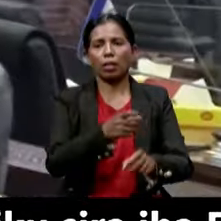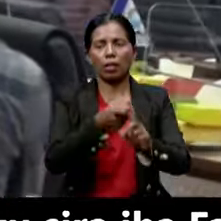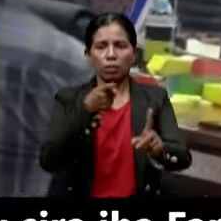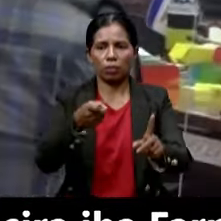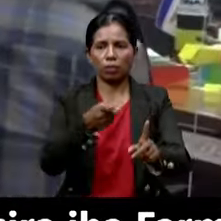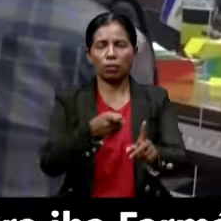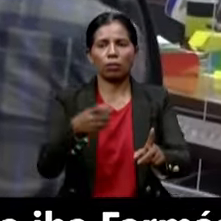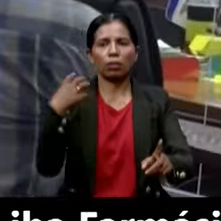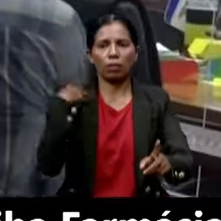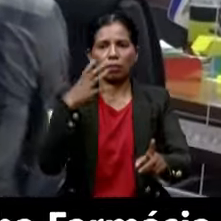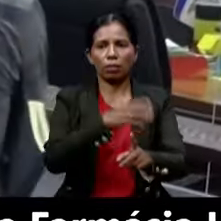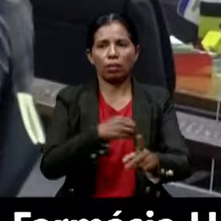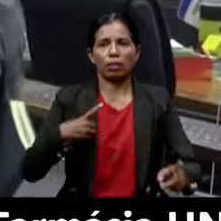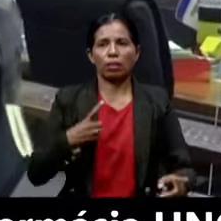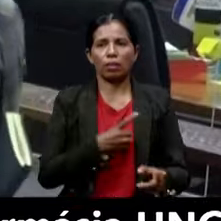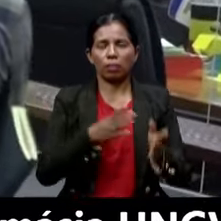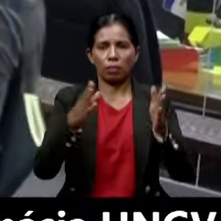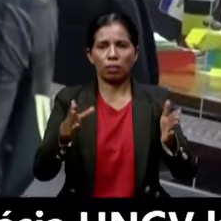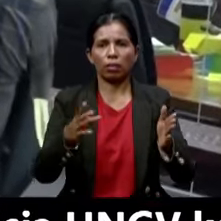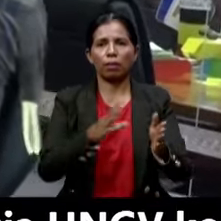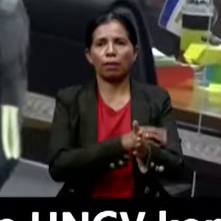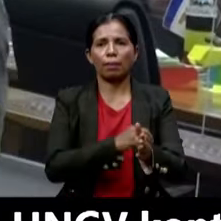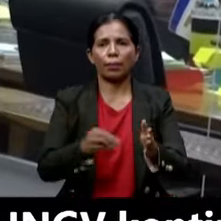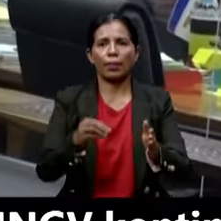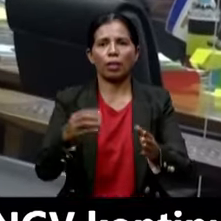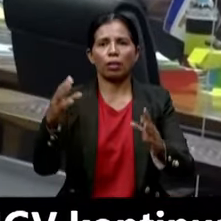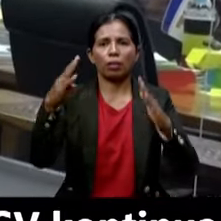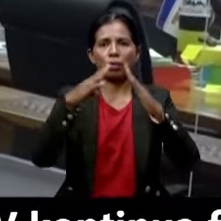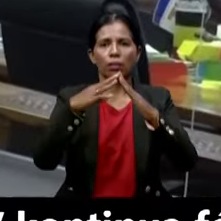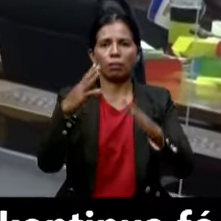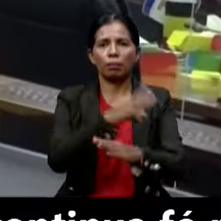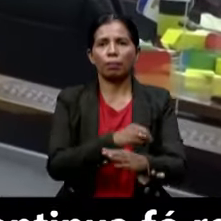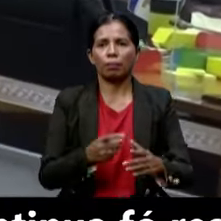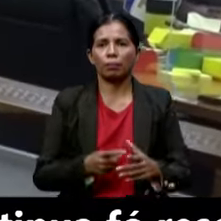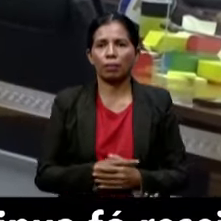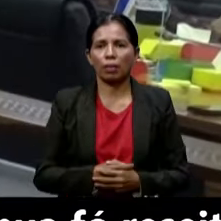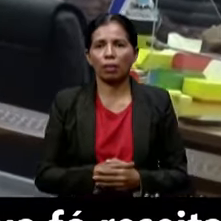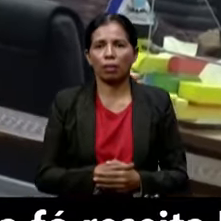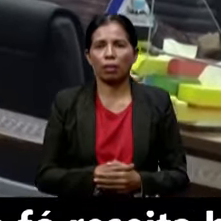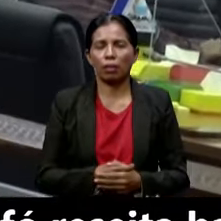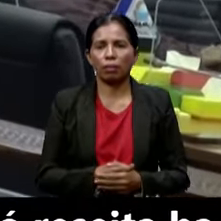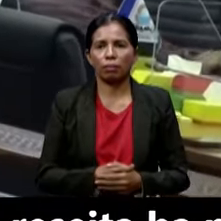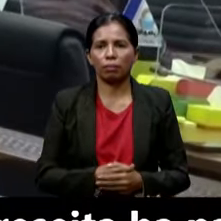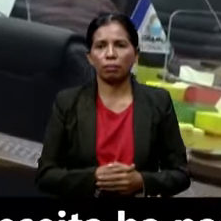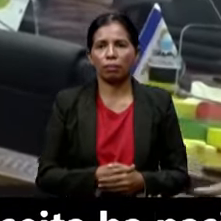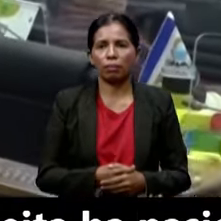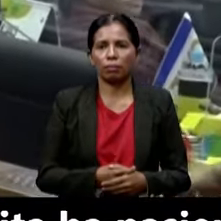sala plenária, afim deputado Cira Hakiler Malu e a uma fucun refere. Luciano Amaral, bem-vindo a Simenes, GMN.